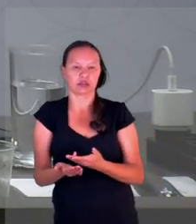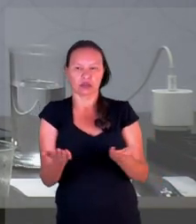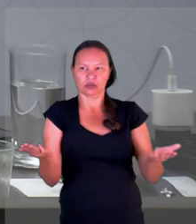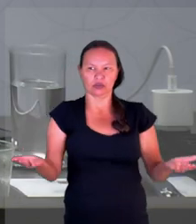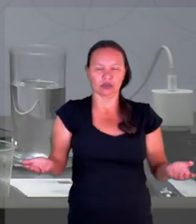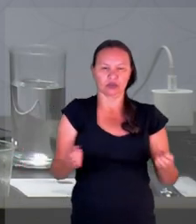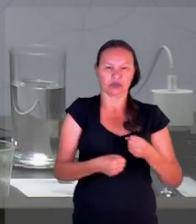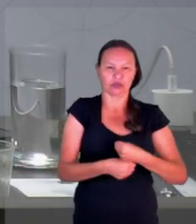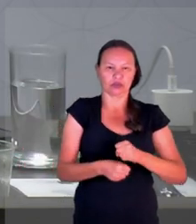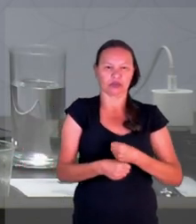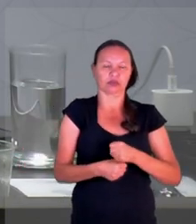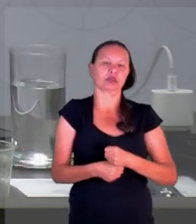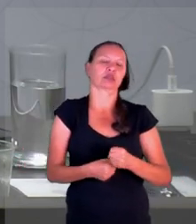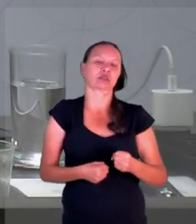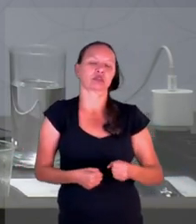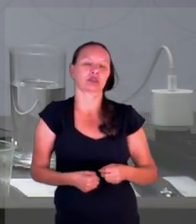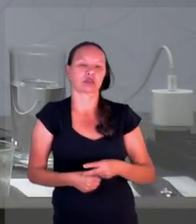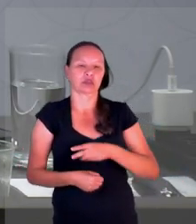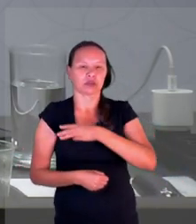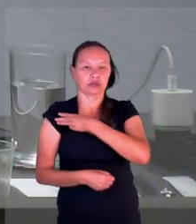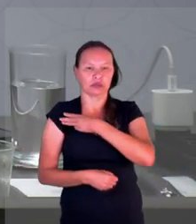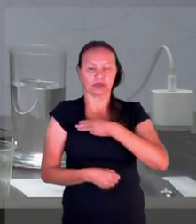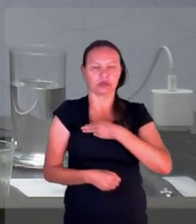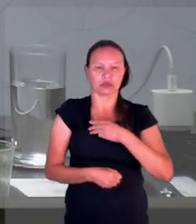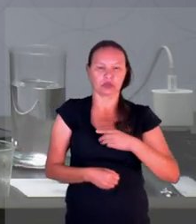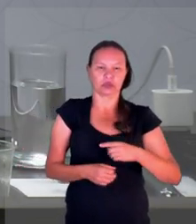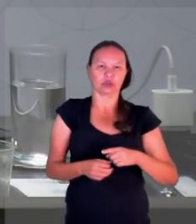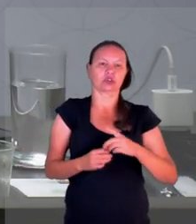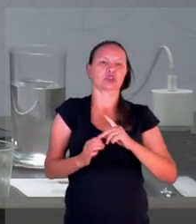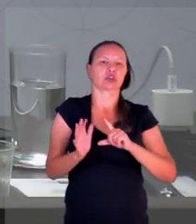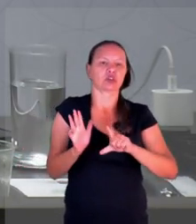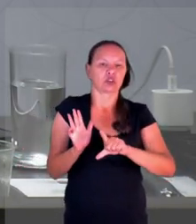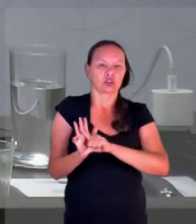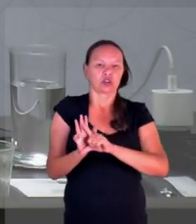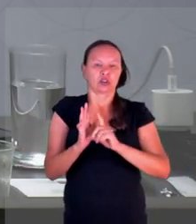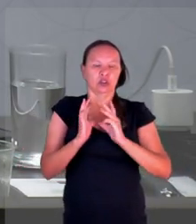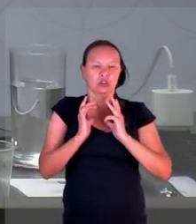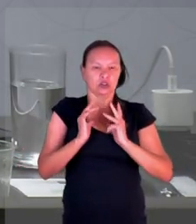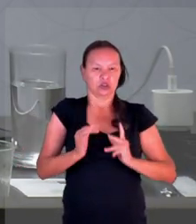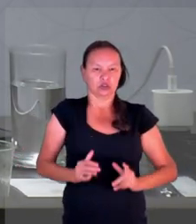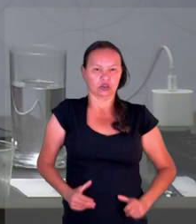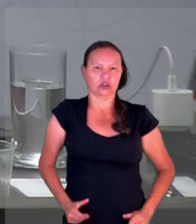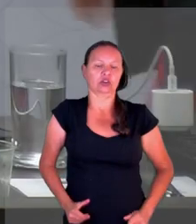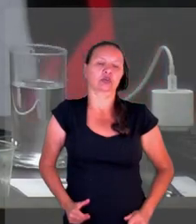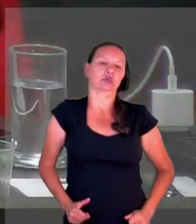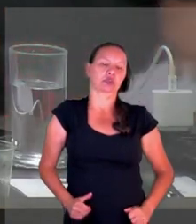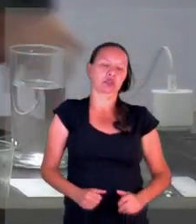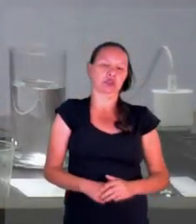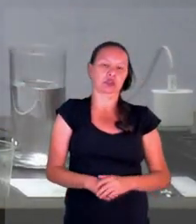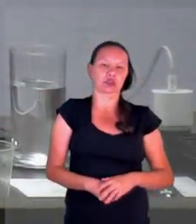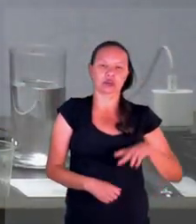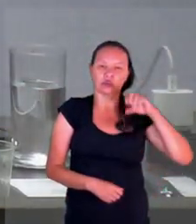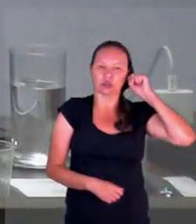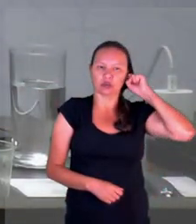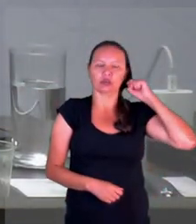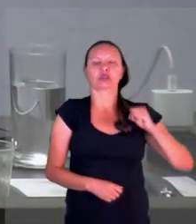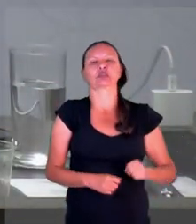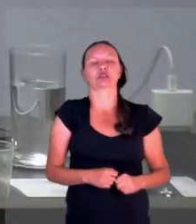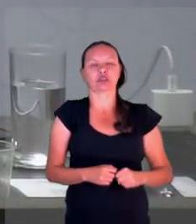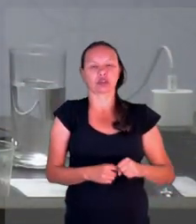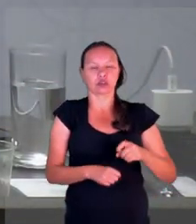muitos anos da militância dos Direitos Humanos né Há pouco ouvi a d Olímpio